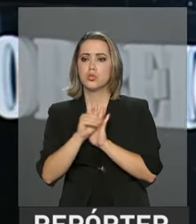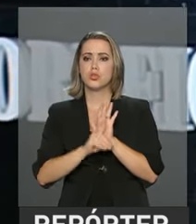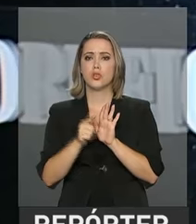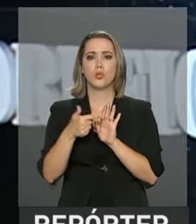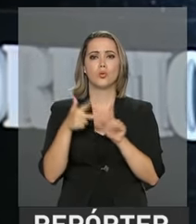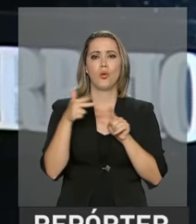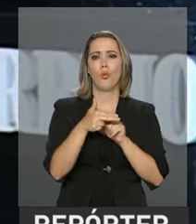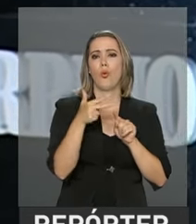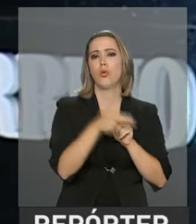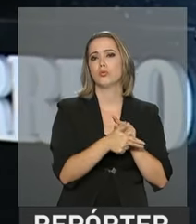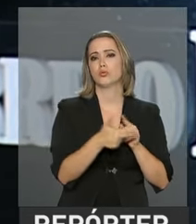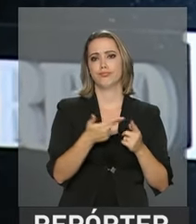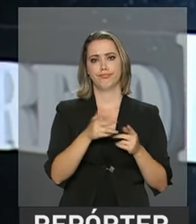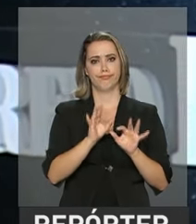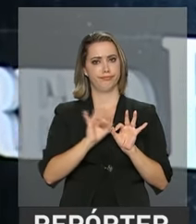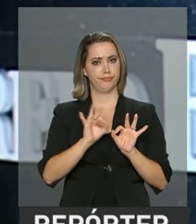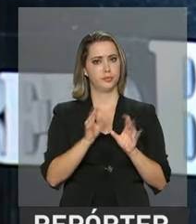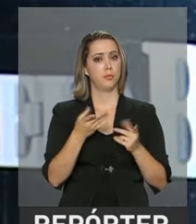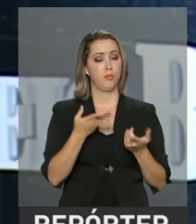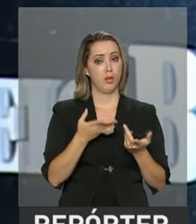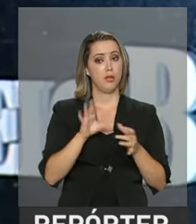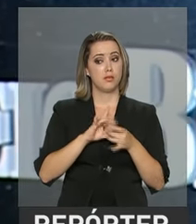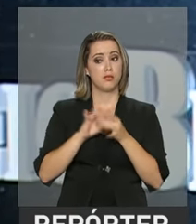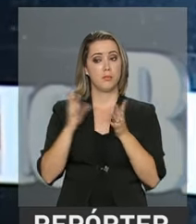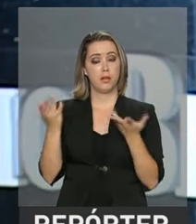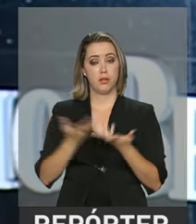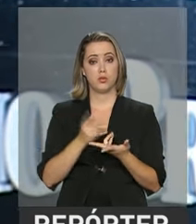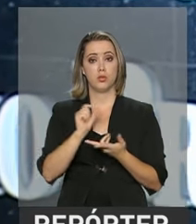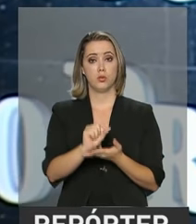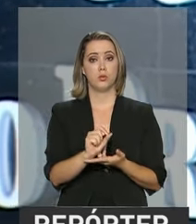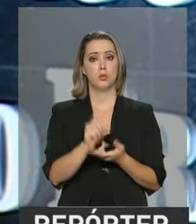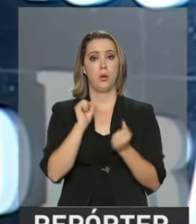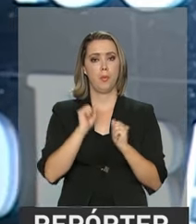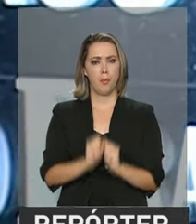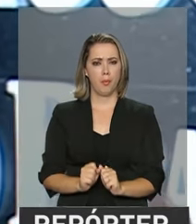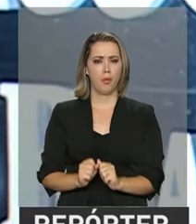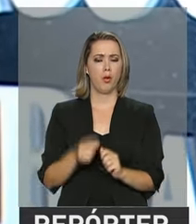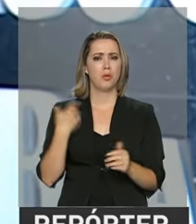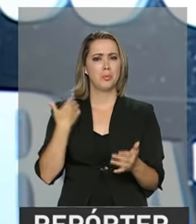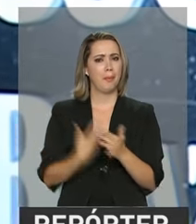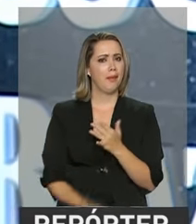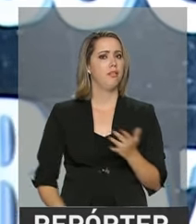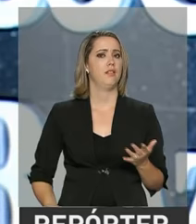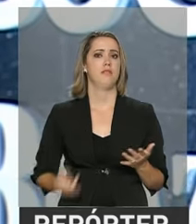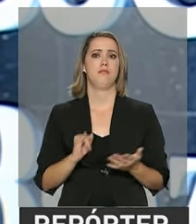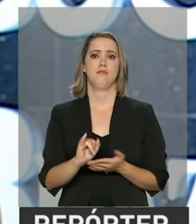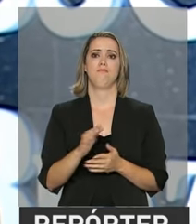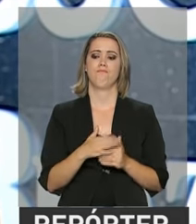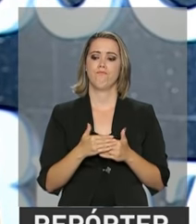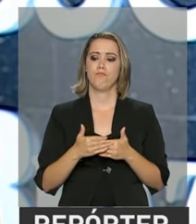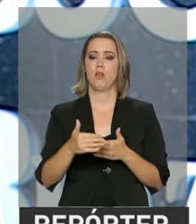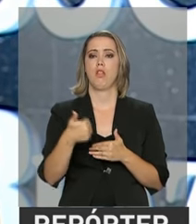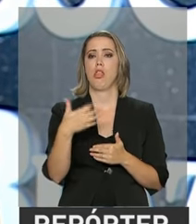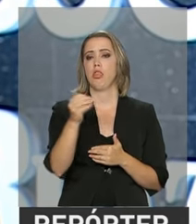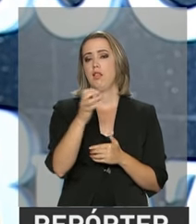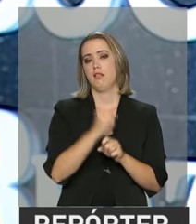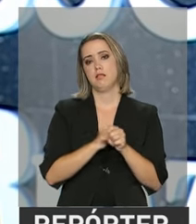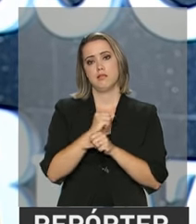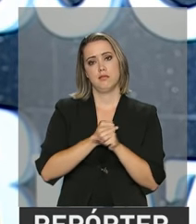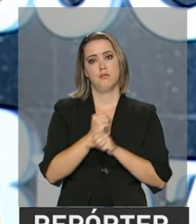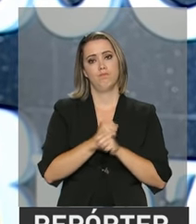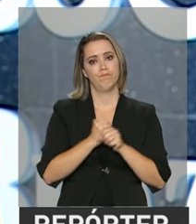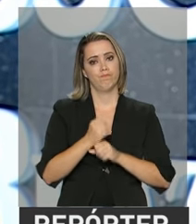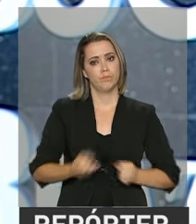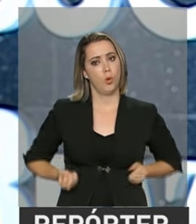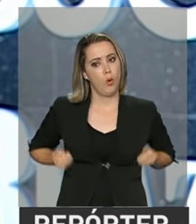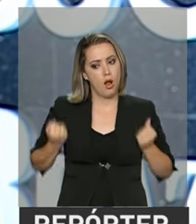cortando benefícios essa autonomia segundo o ministro pode ser perdida no prazo de até dez anos quando